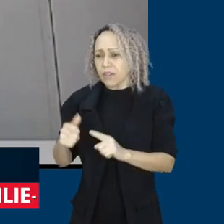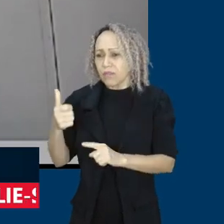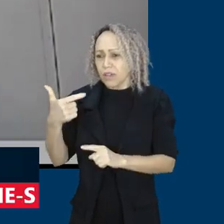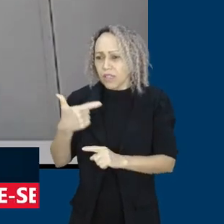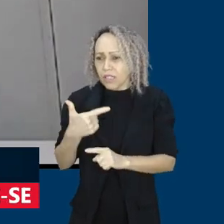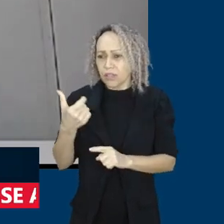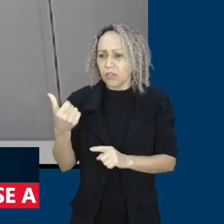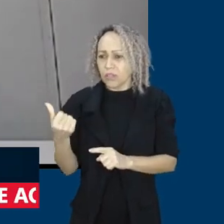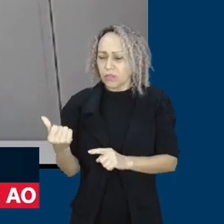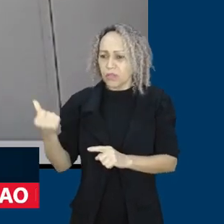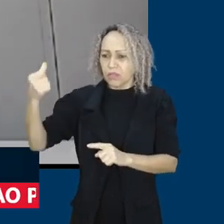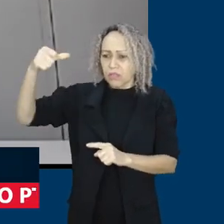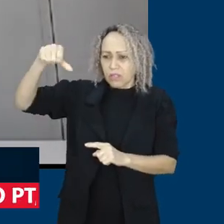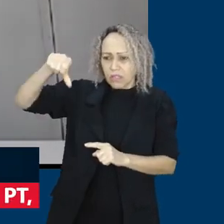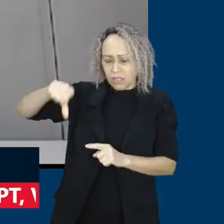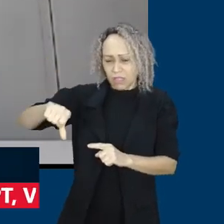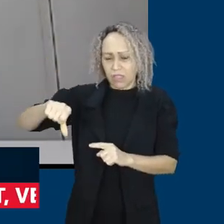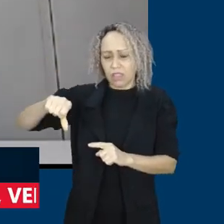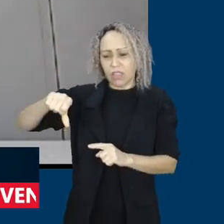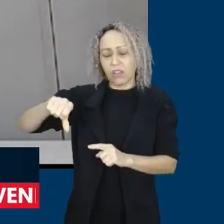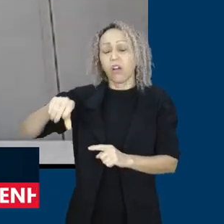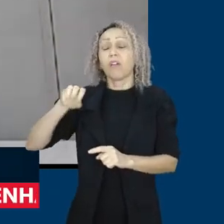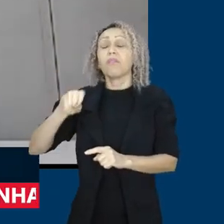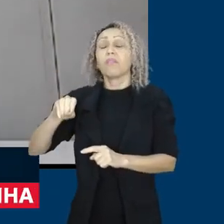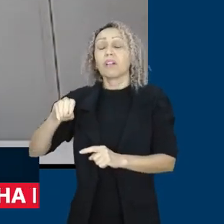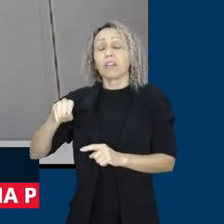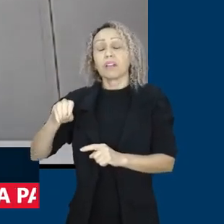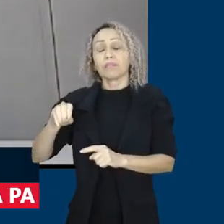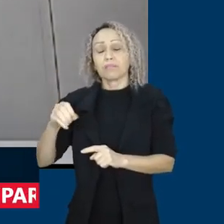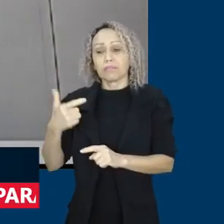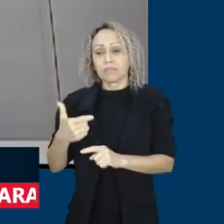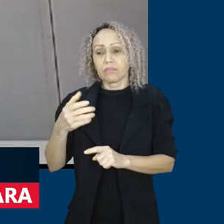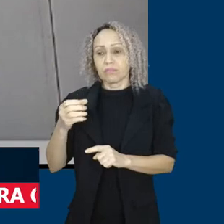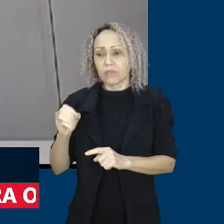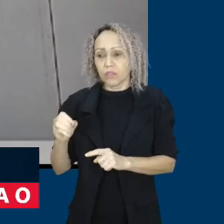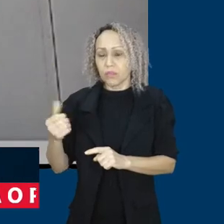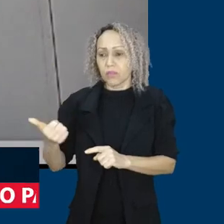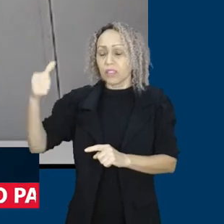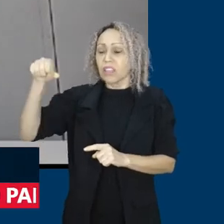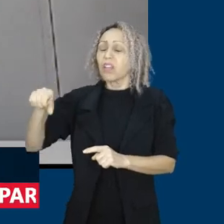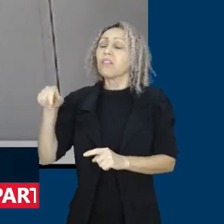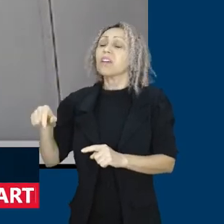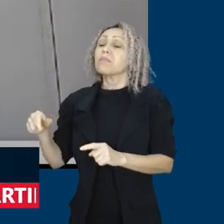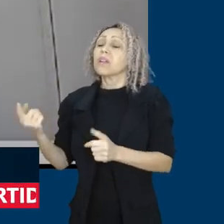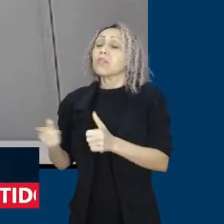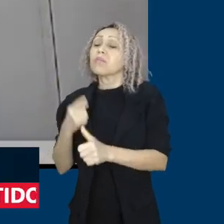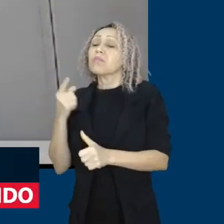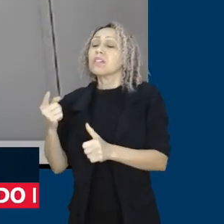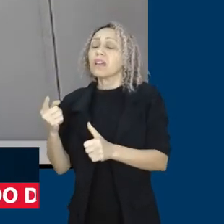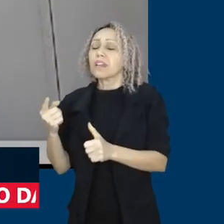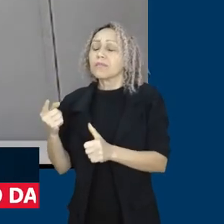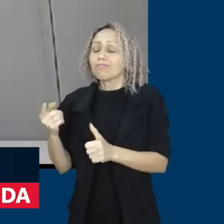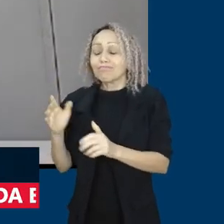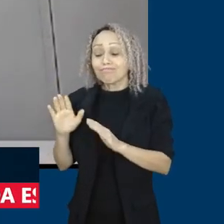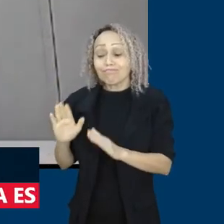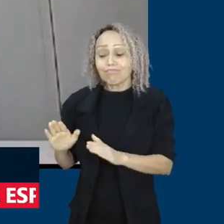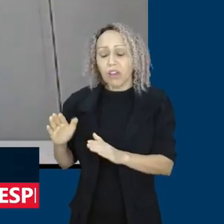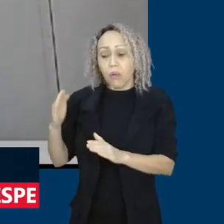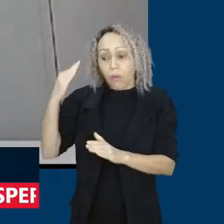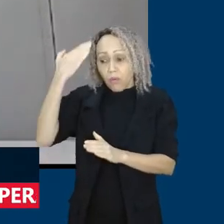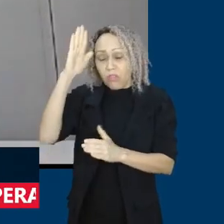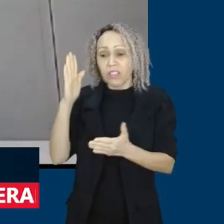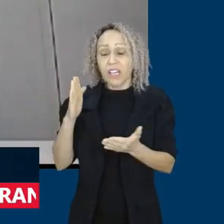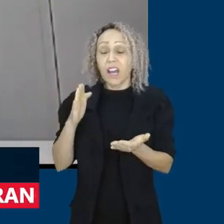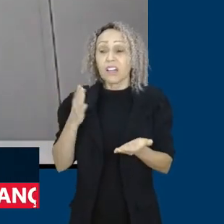implementado no Brasil já havia um pouco antes do governo Lula em 2002 Mas a partir dos governos Democráticos